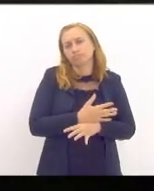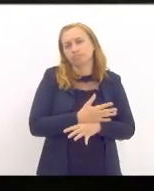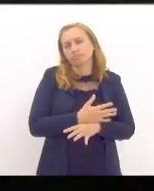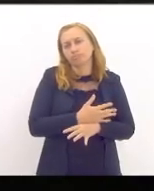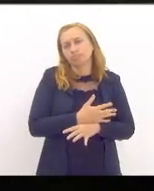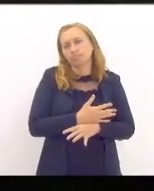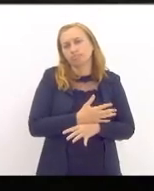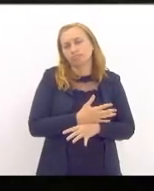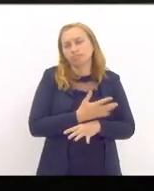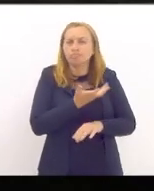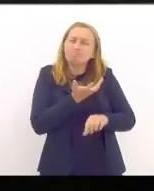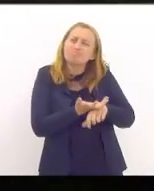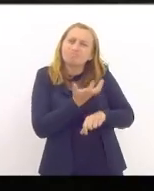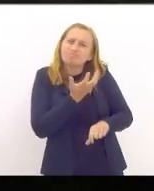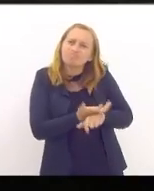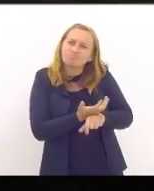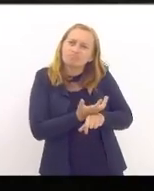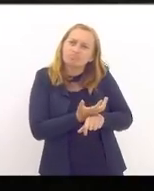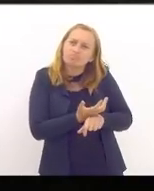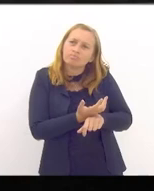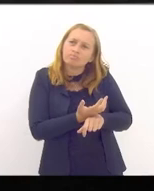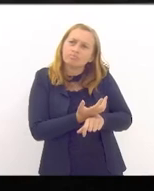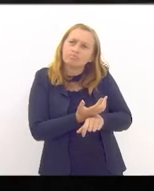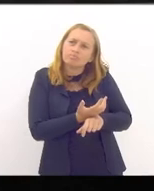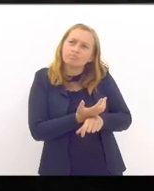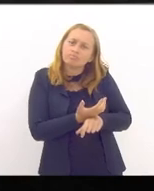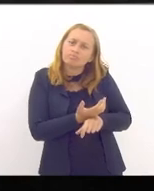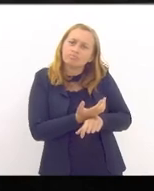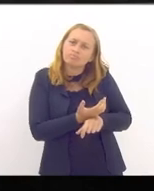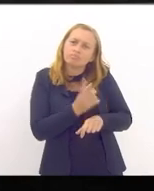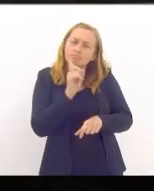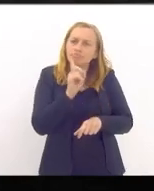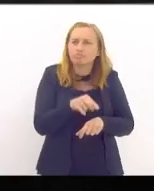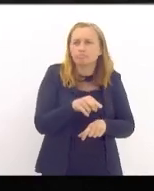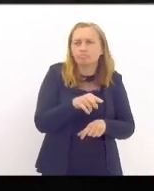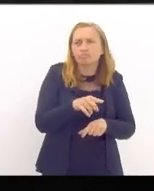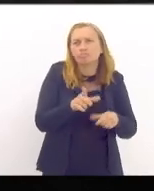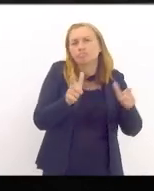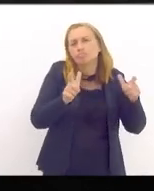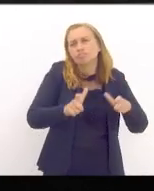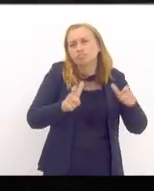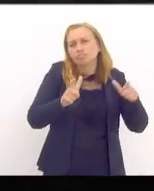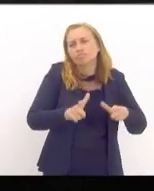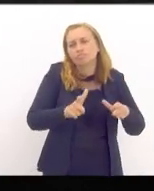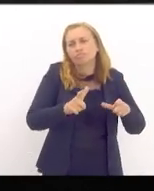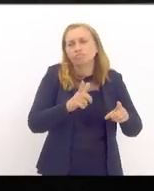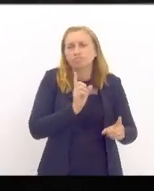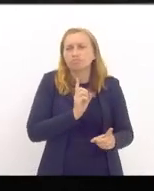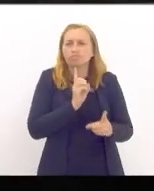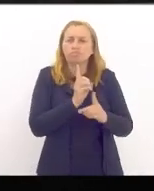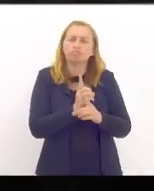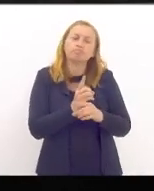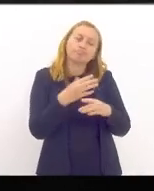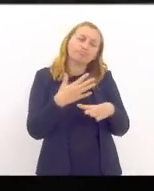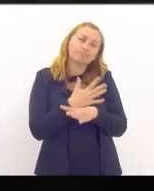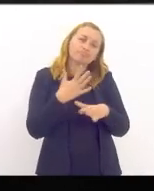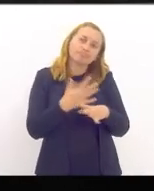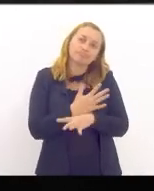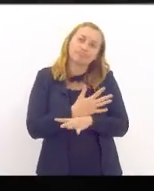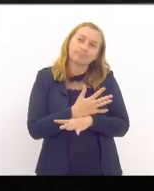uma praça nada mais nada menos é do que o ponto de encontro da cidade